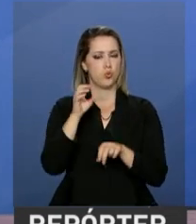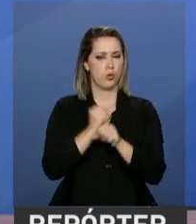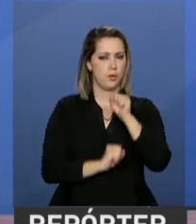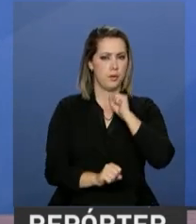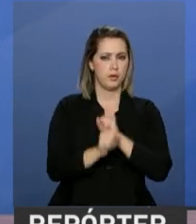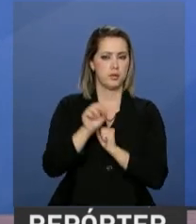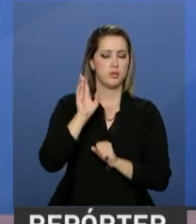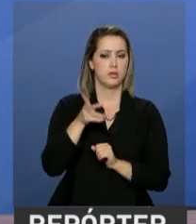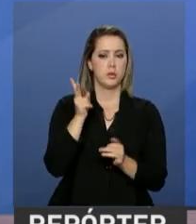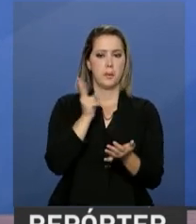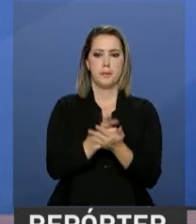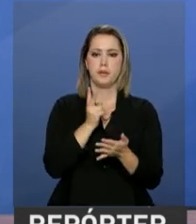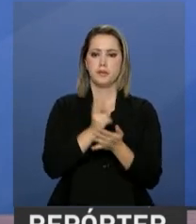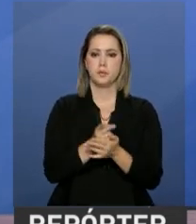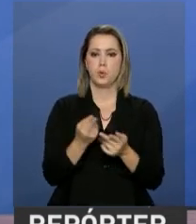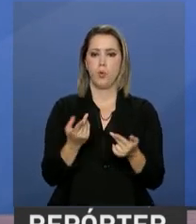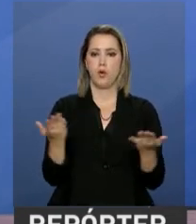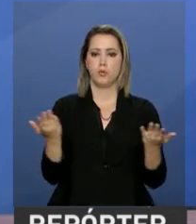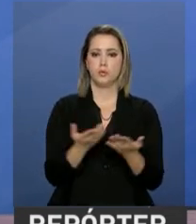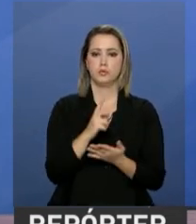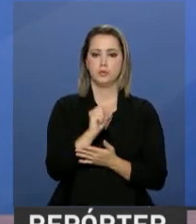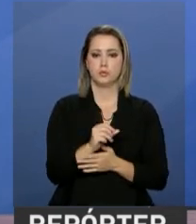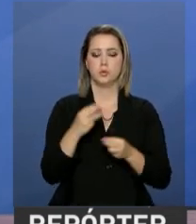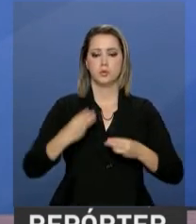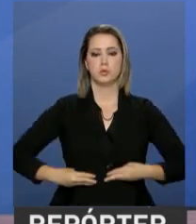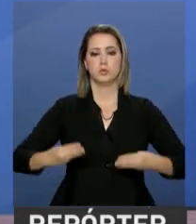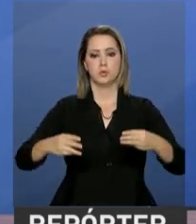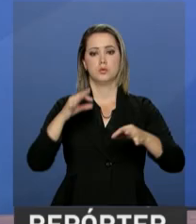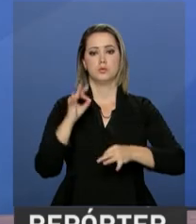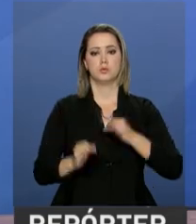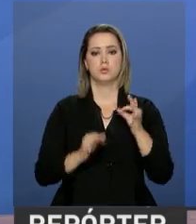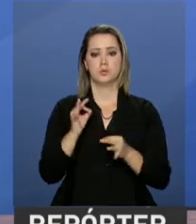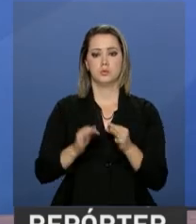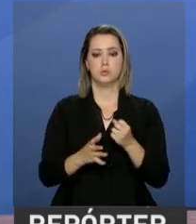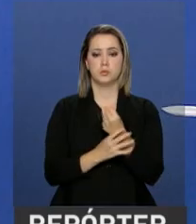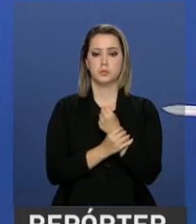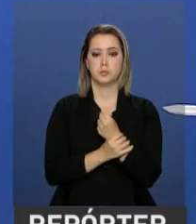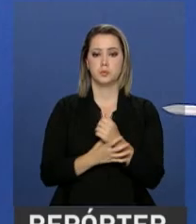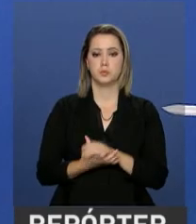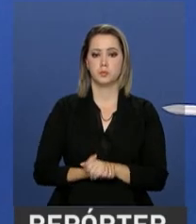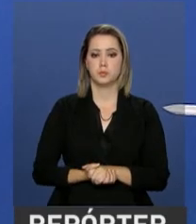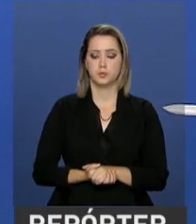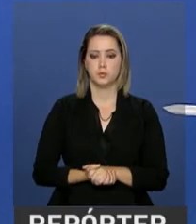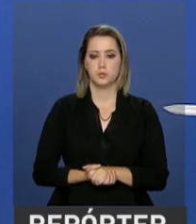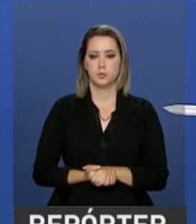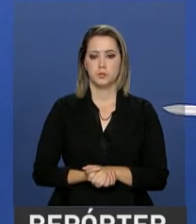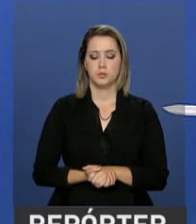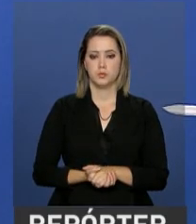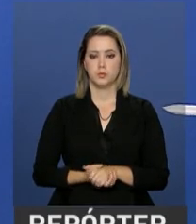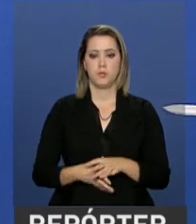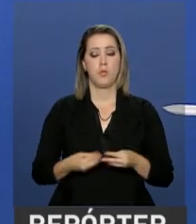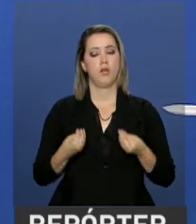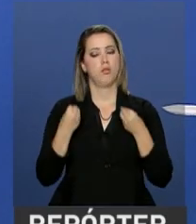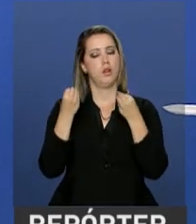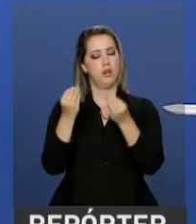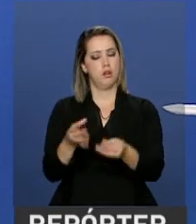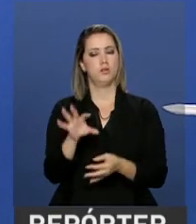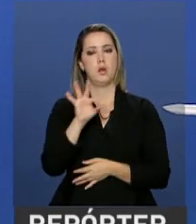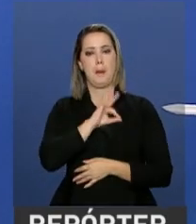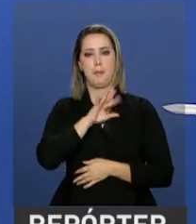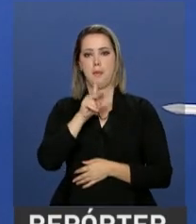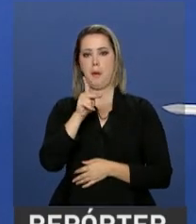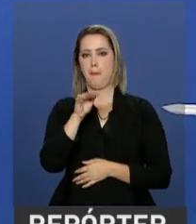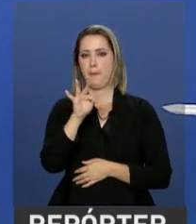passado, será tomado agora no Ministério da Justiça e Segurança Pública. Garantir à Polícia Federal os